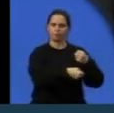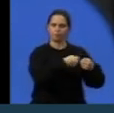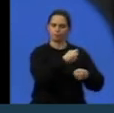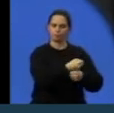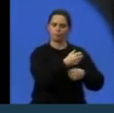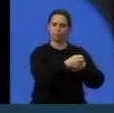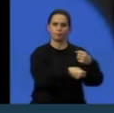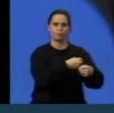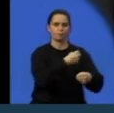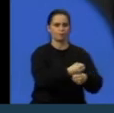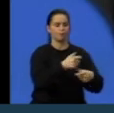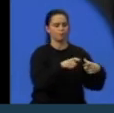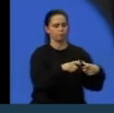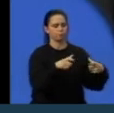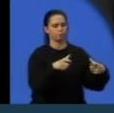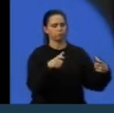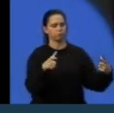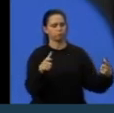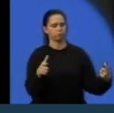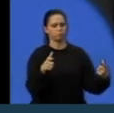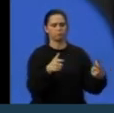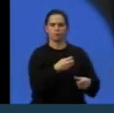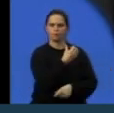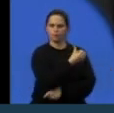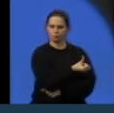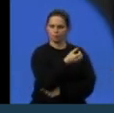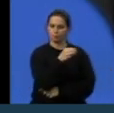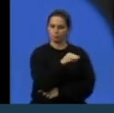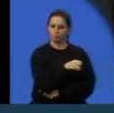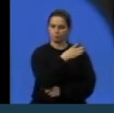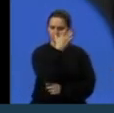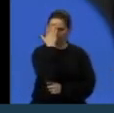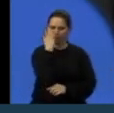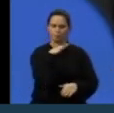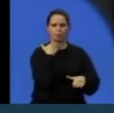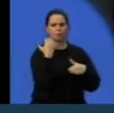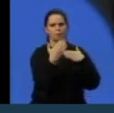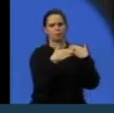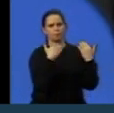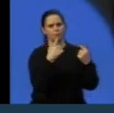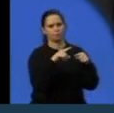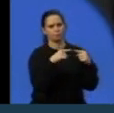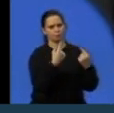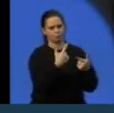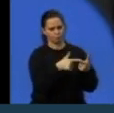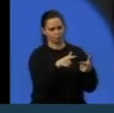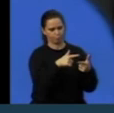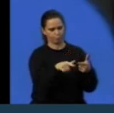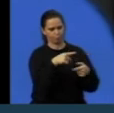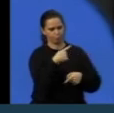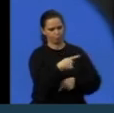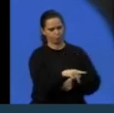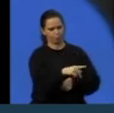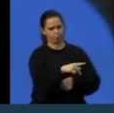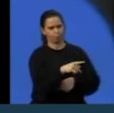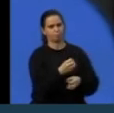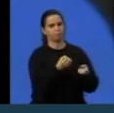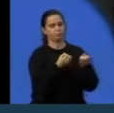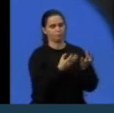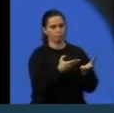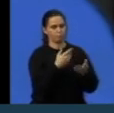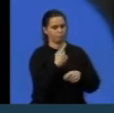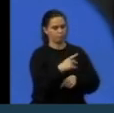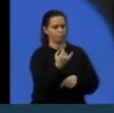aluno. Dessas, 6 milhões morrem. Por esta razão, por este dado